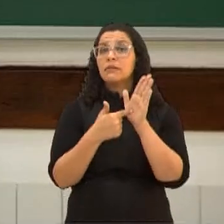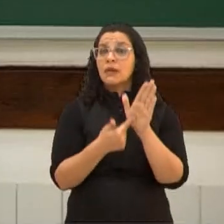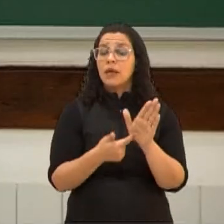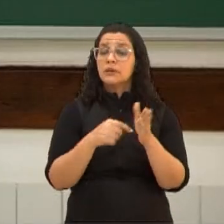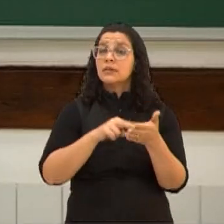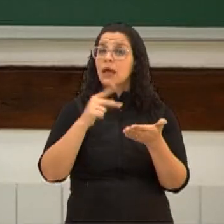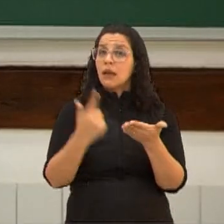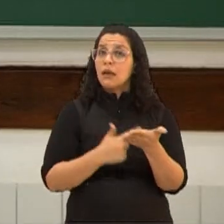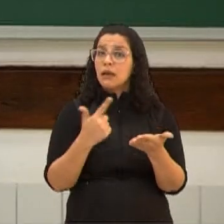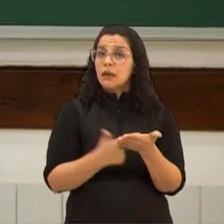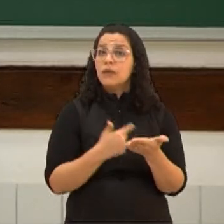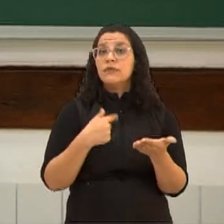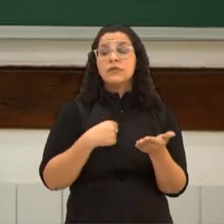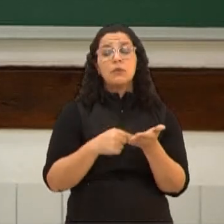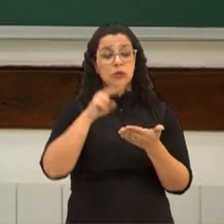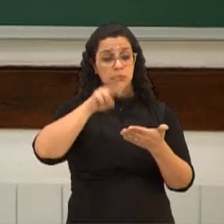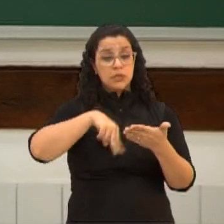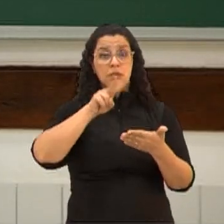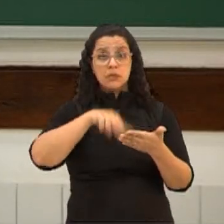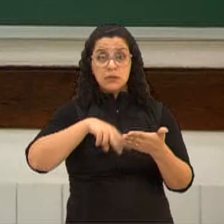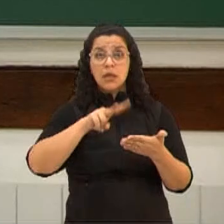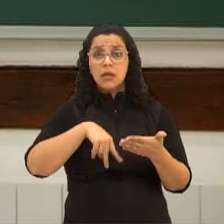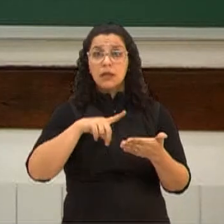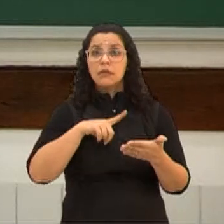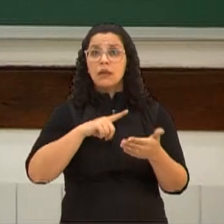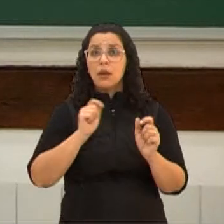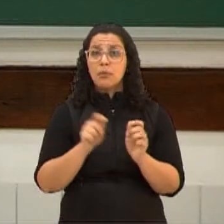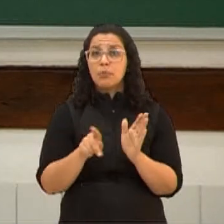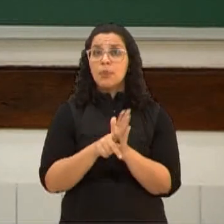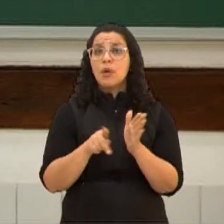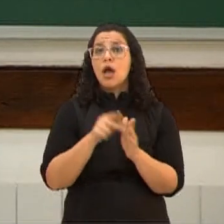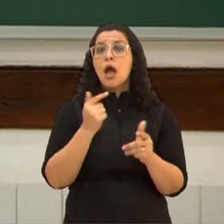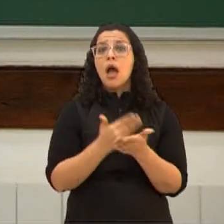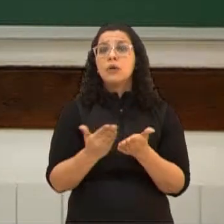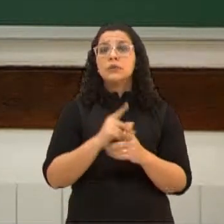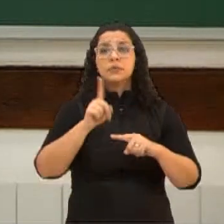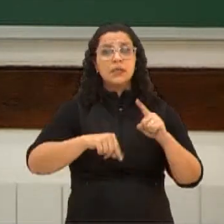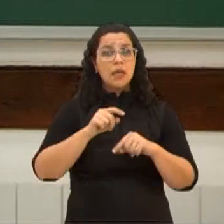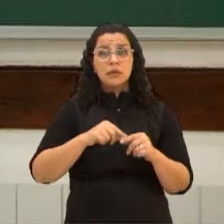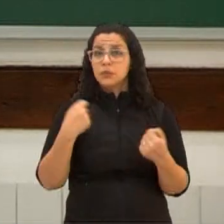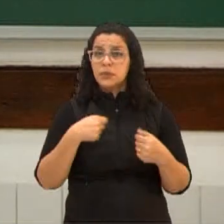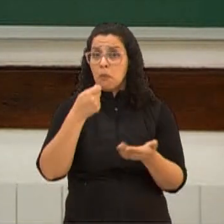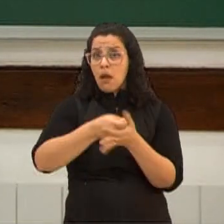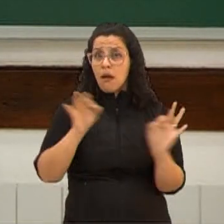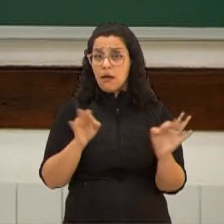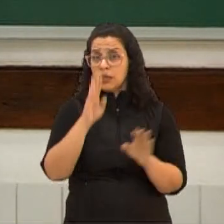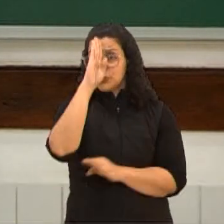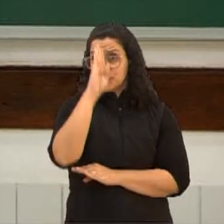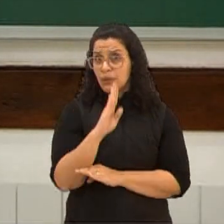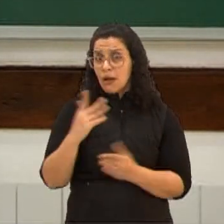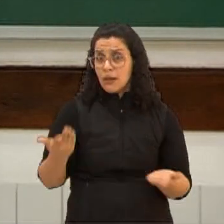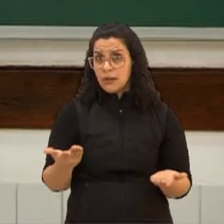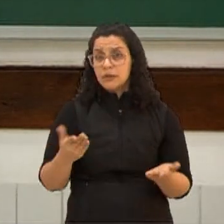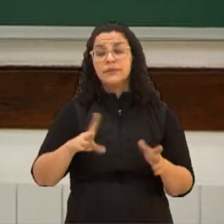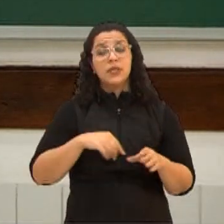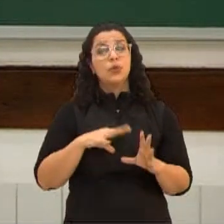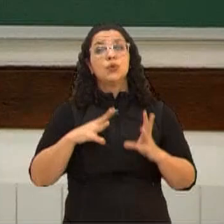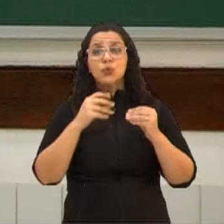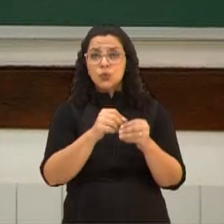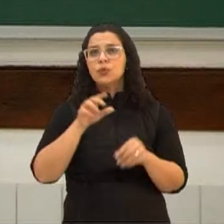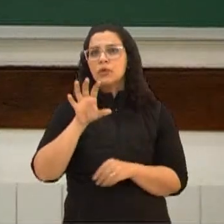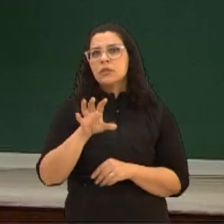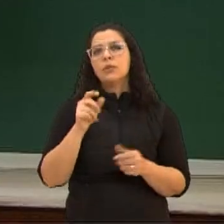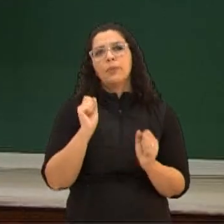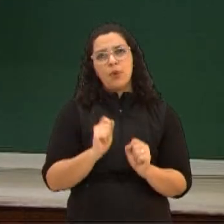Que trazem livros, certo? Trazem algumas obras e elas não são pagas. Então, tudo isso